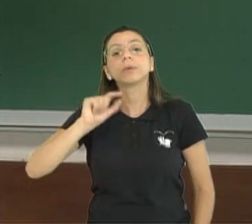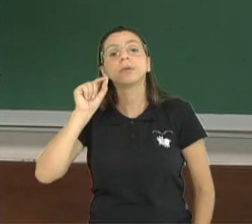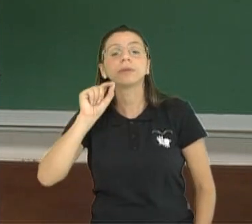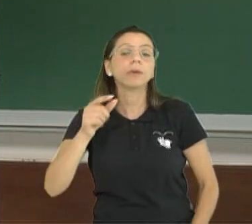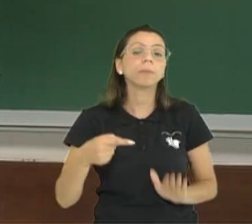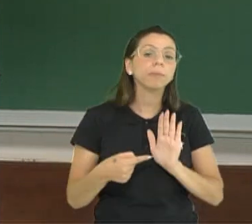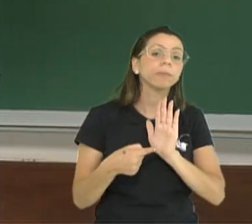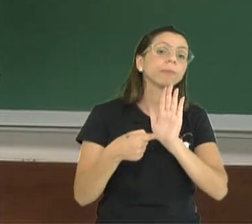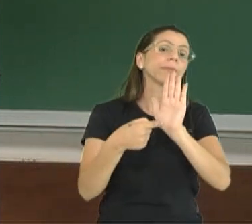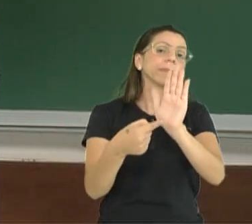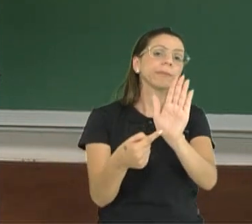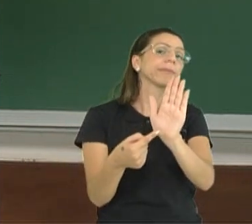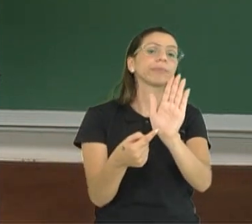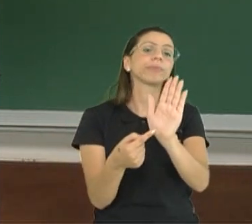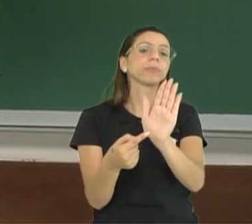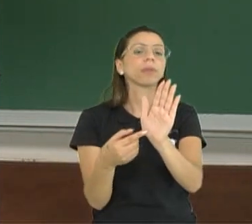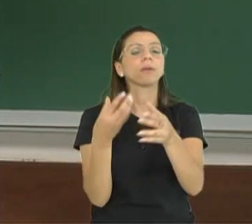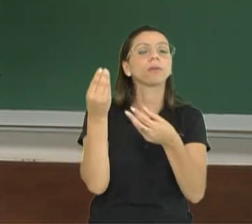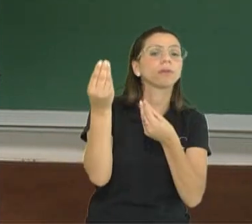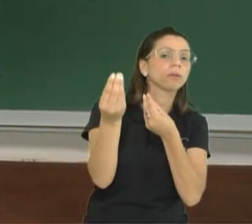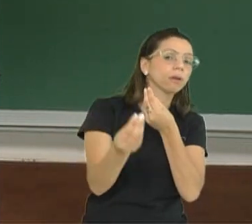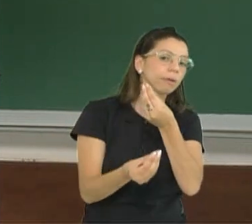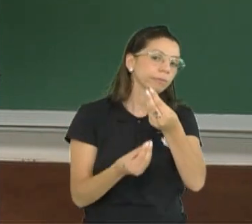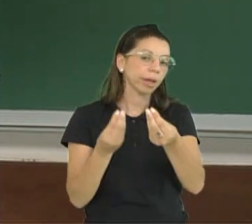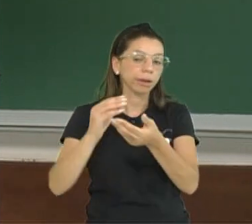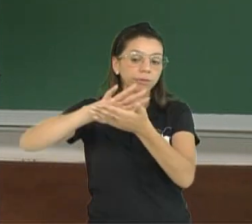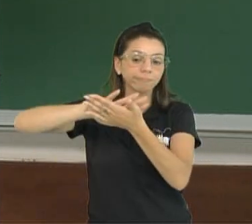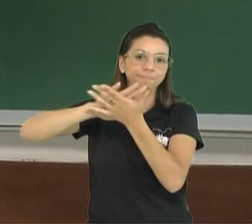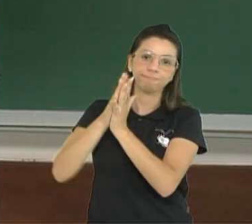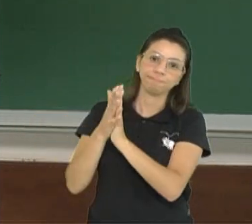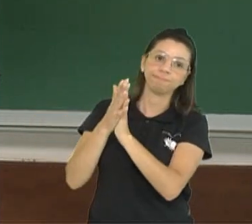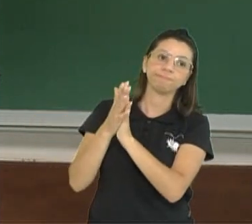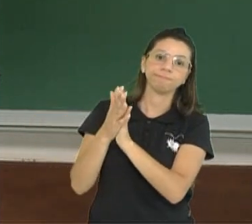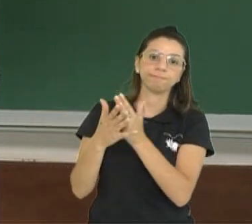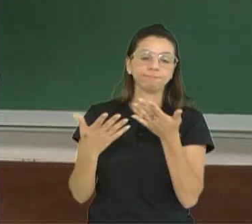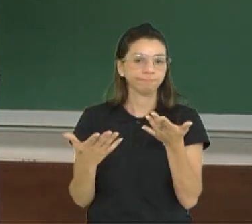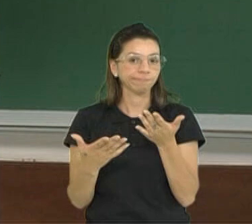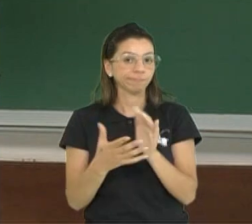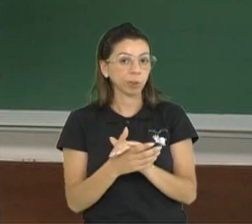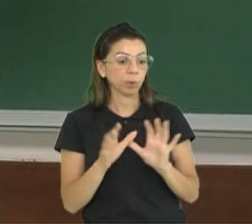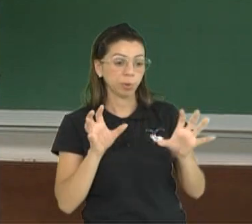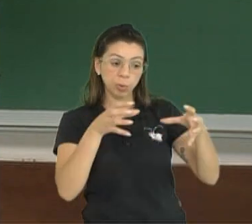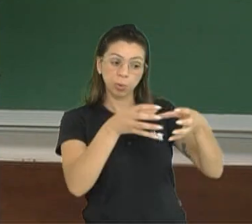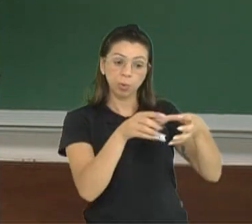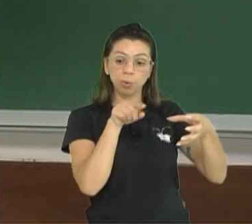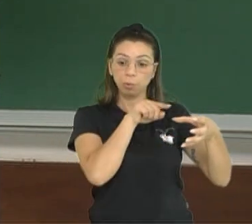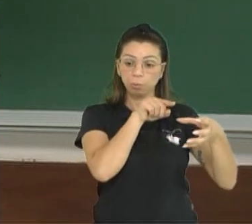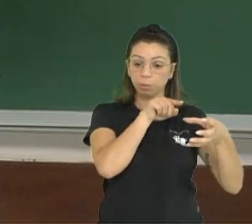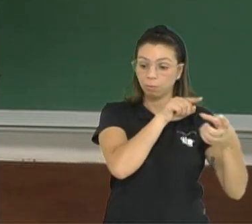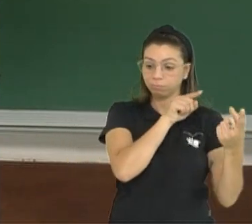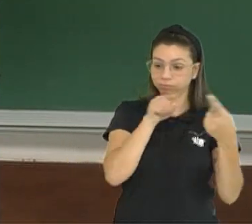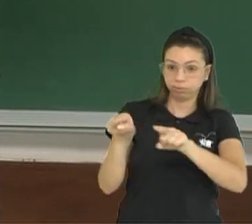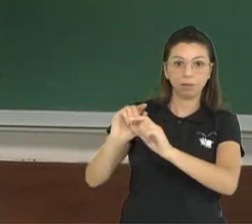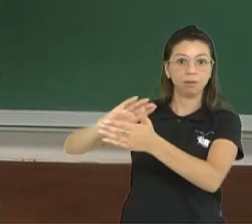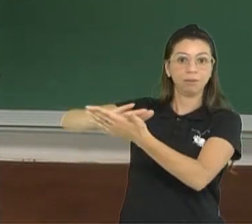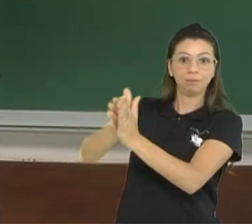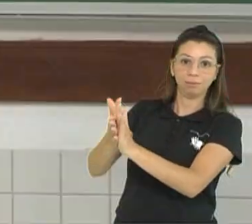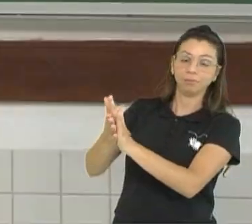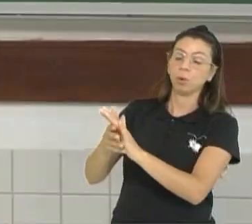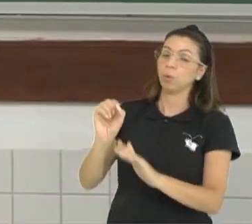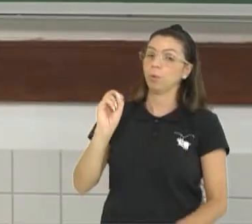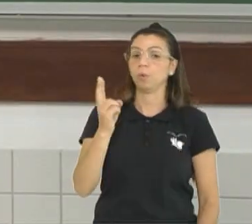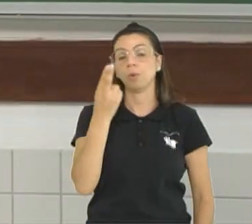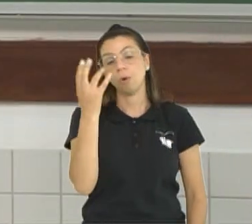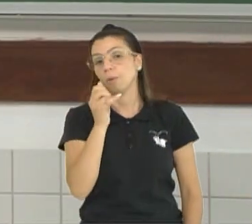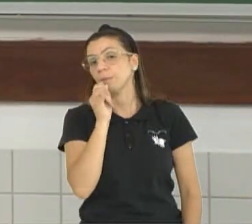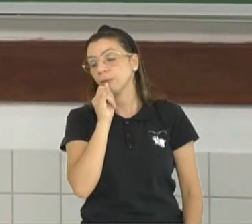nos dizer como é que eles foram extintos. Seriam os Homo sapiens sapiens que acabaram com eles? Seria